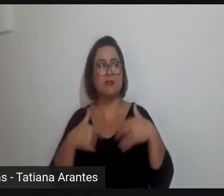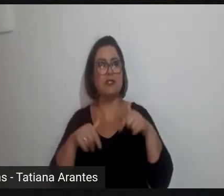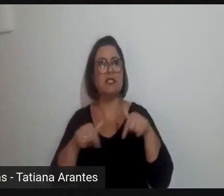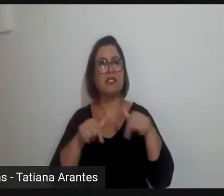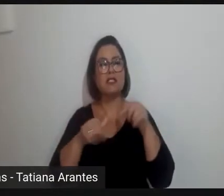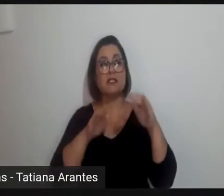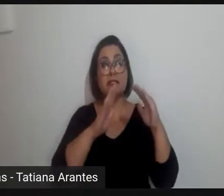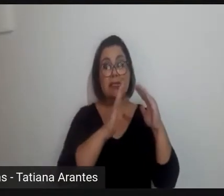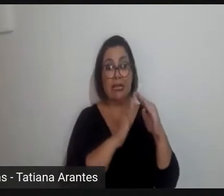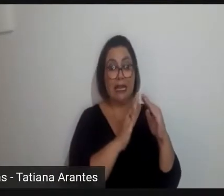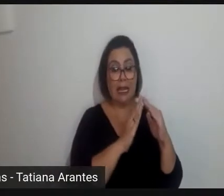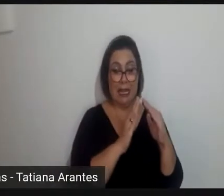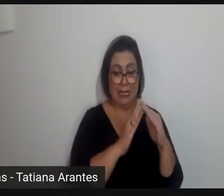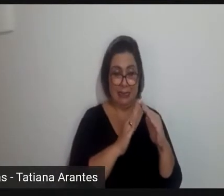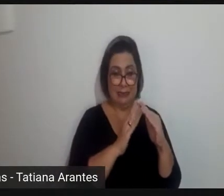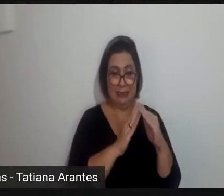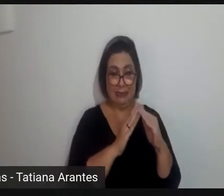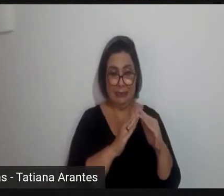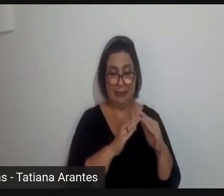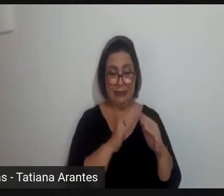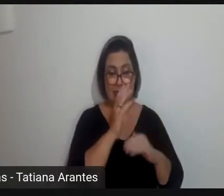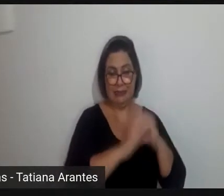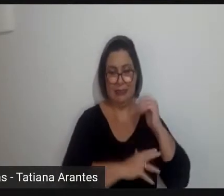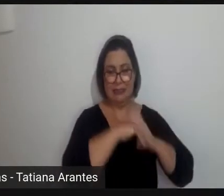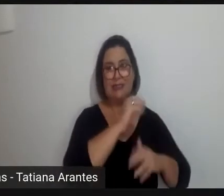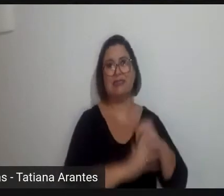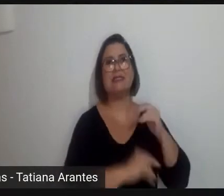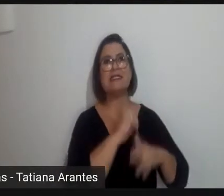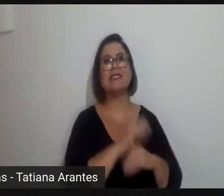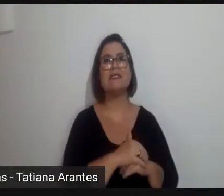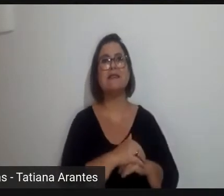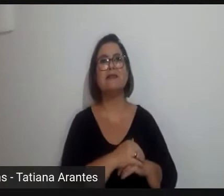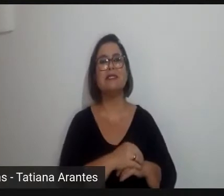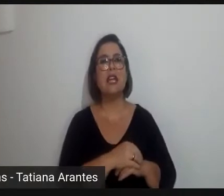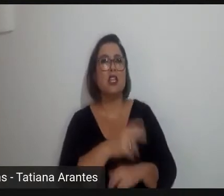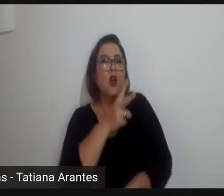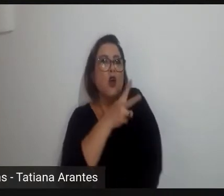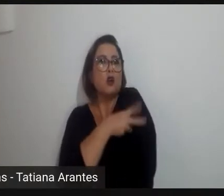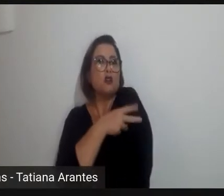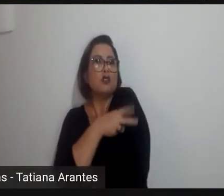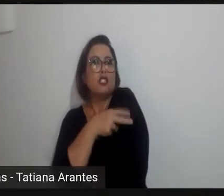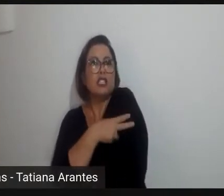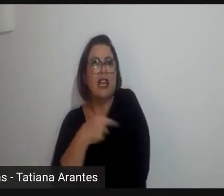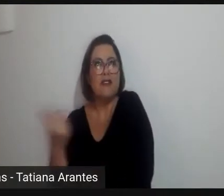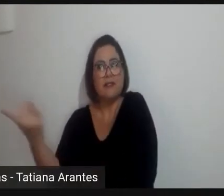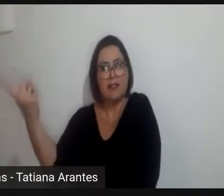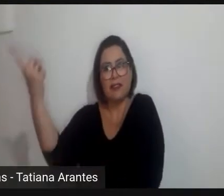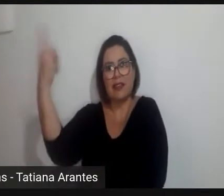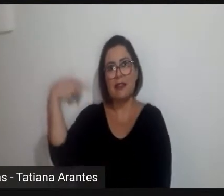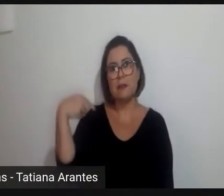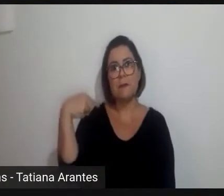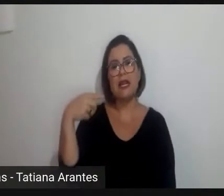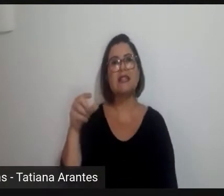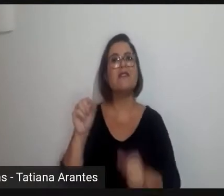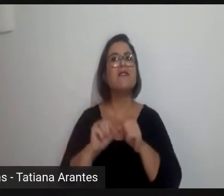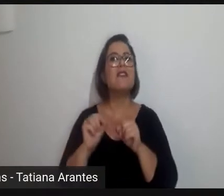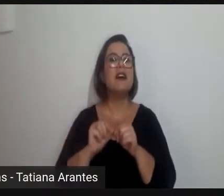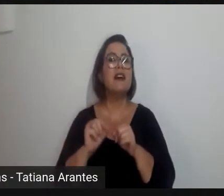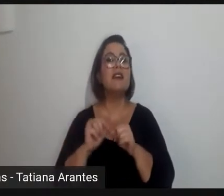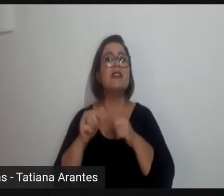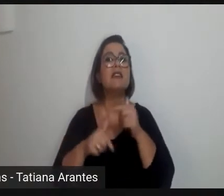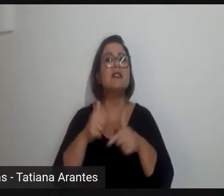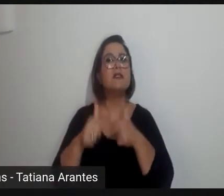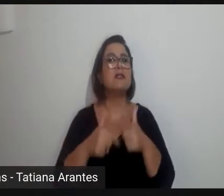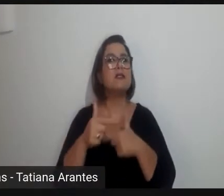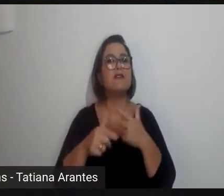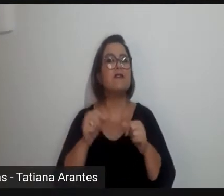artesãos, nosso chefe, ele vai ditar as regras de produção, tá? Ou sim, a produtividade,